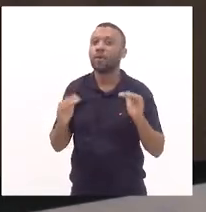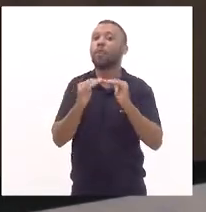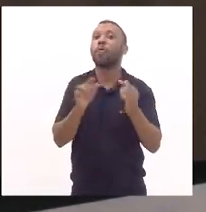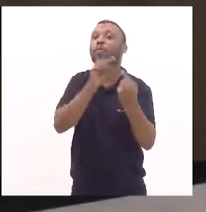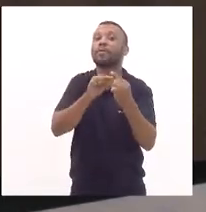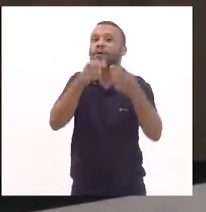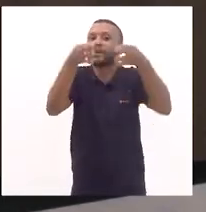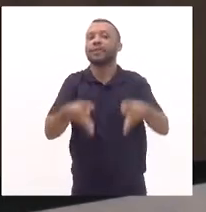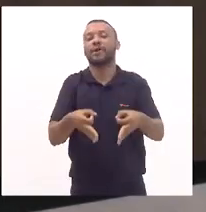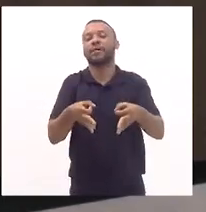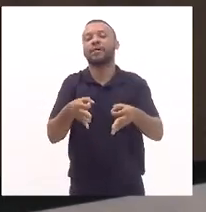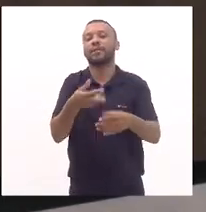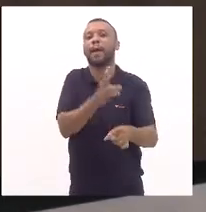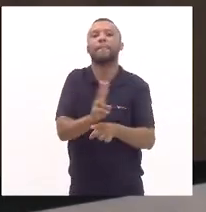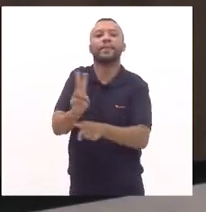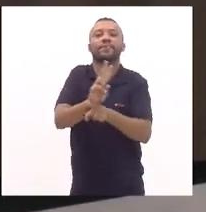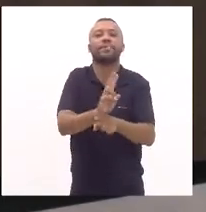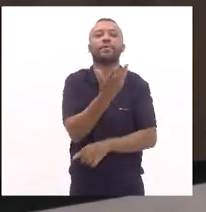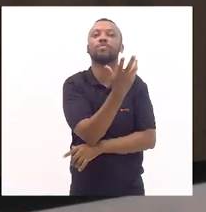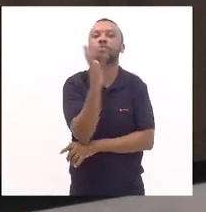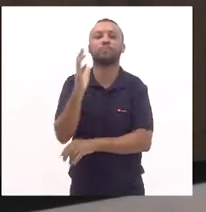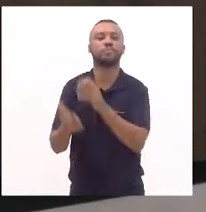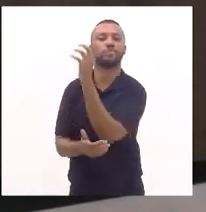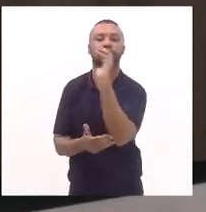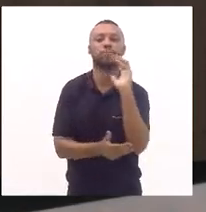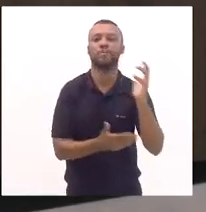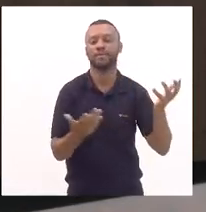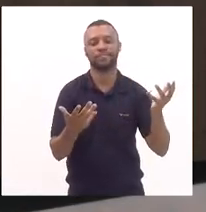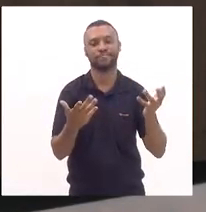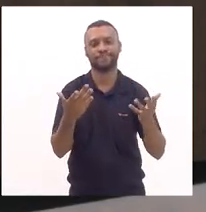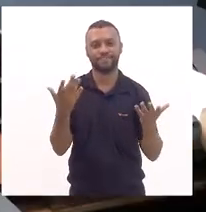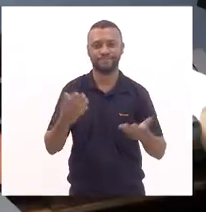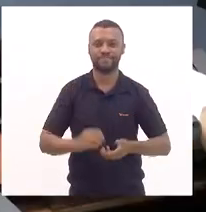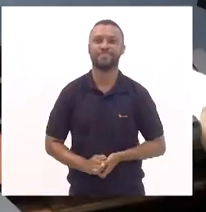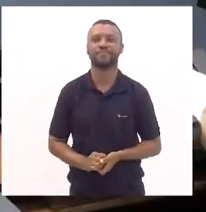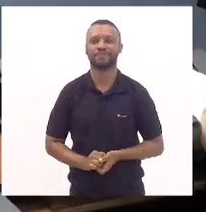preservação real também do meio ambiente.